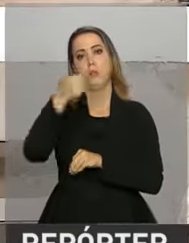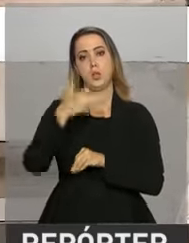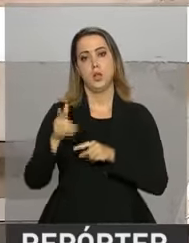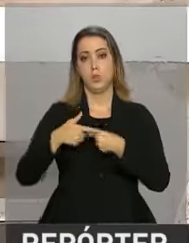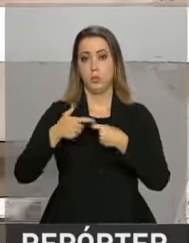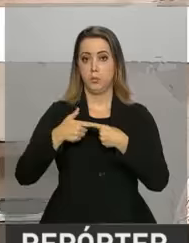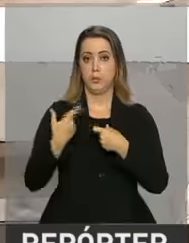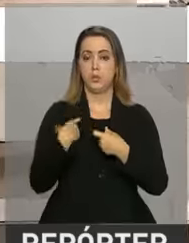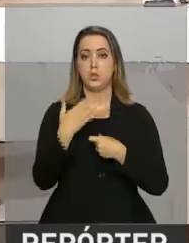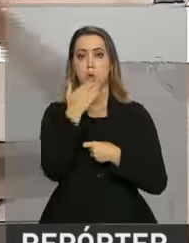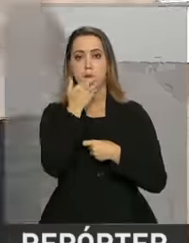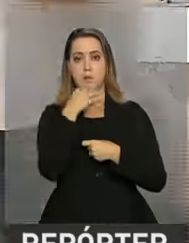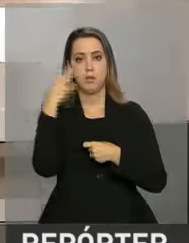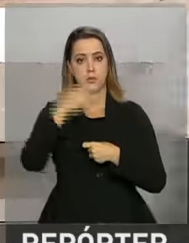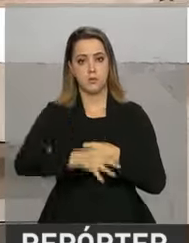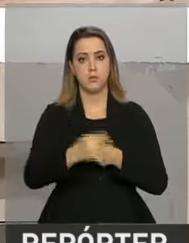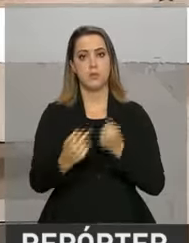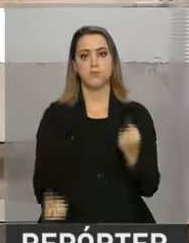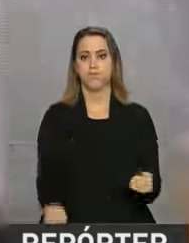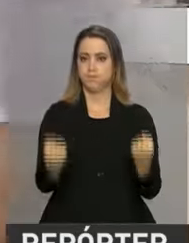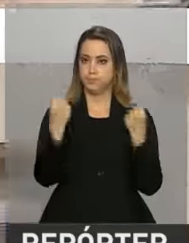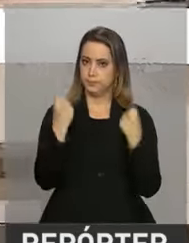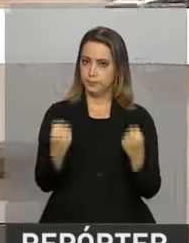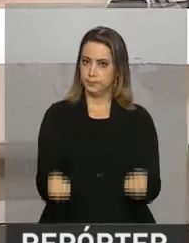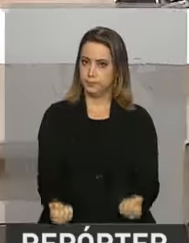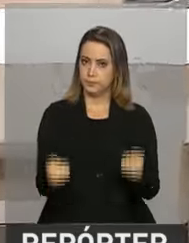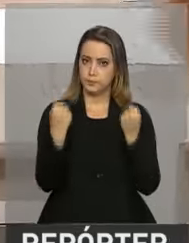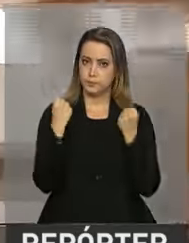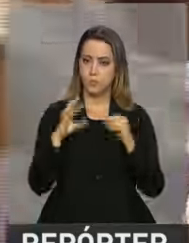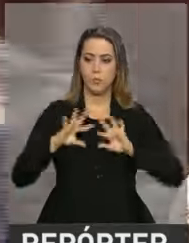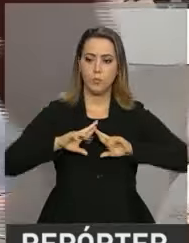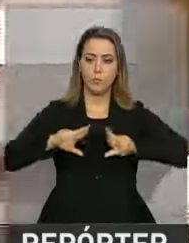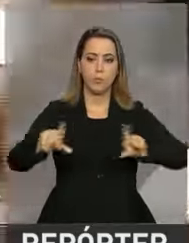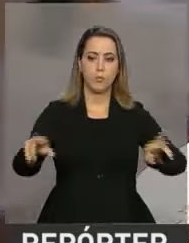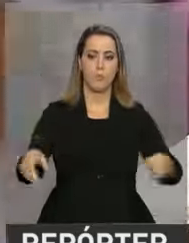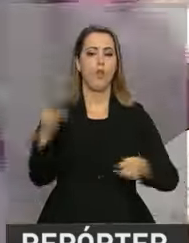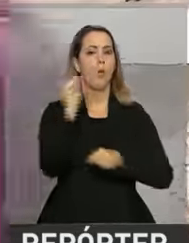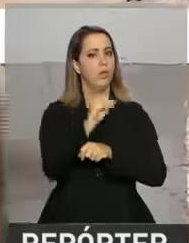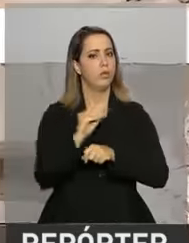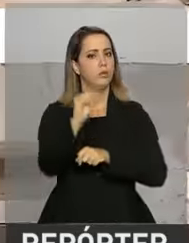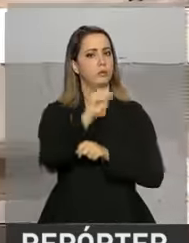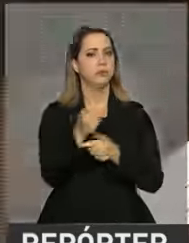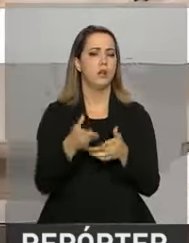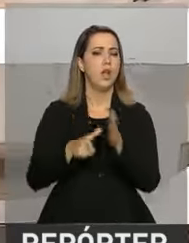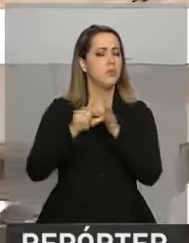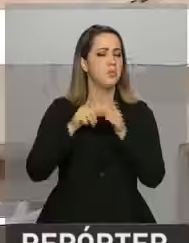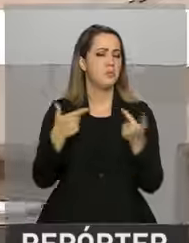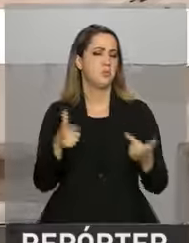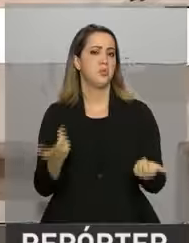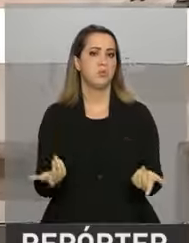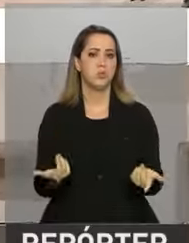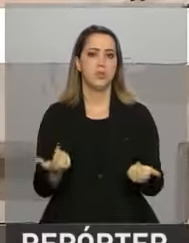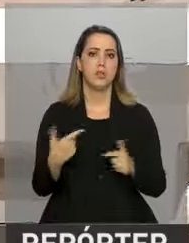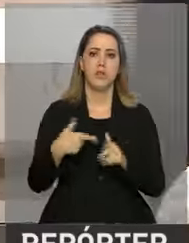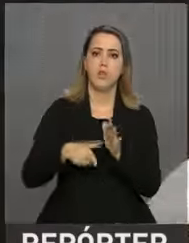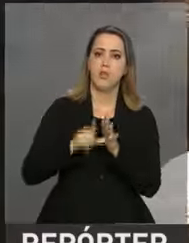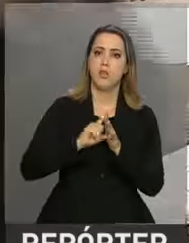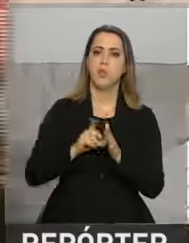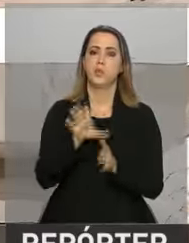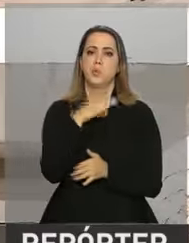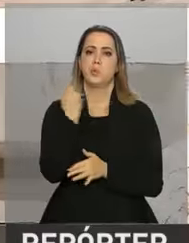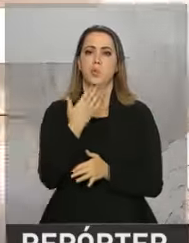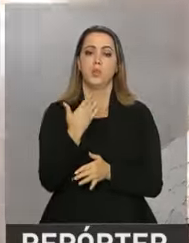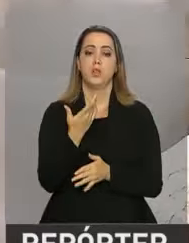adequada, prática de exercícios físicos. E por aí vai, né? Os cuidados que antigamente não se tinha, né? Antigamente se morria